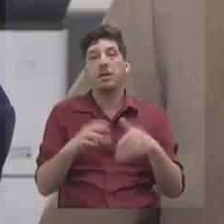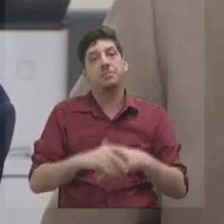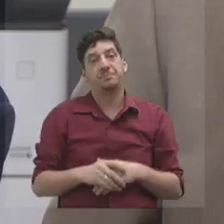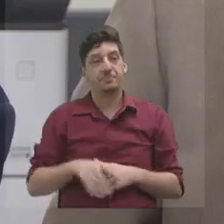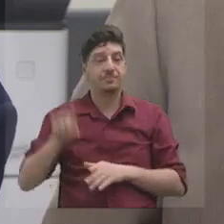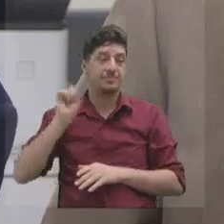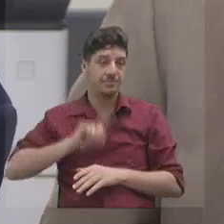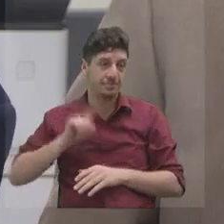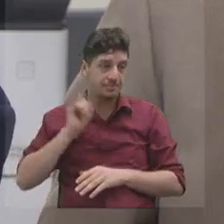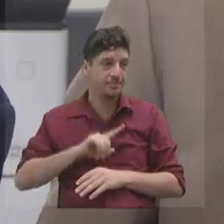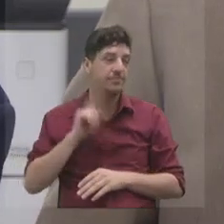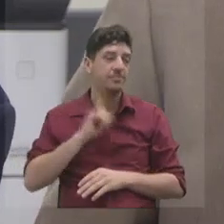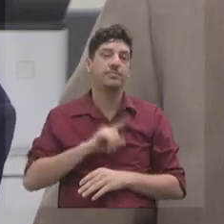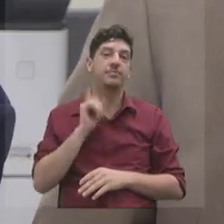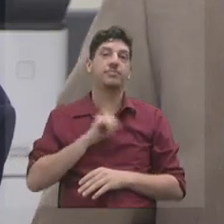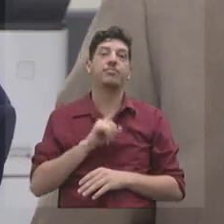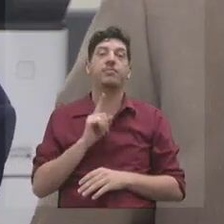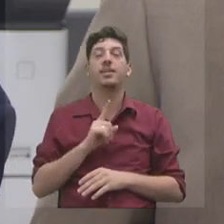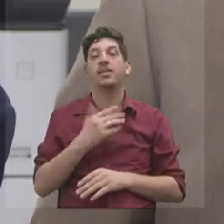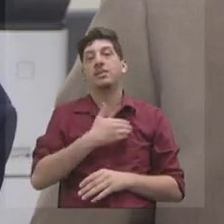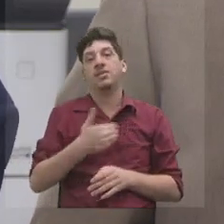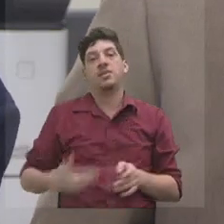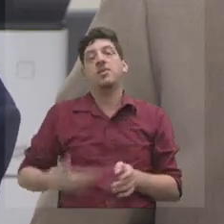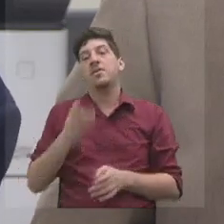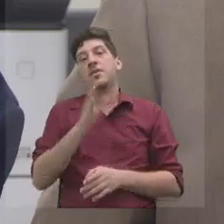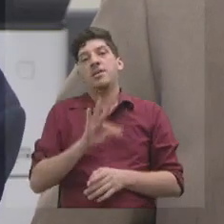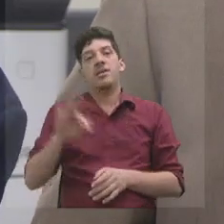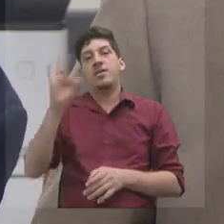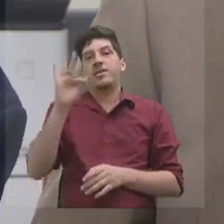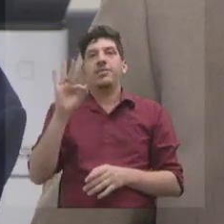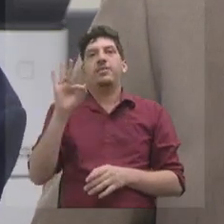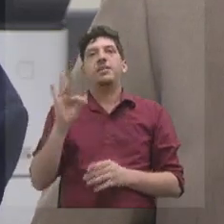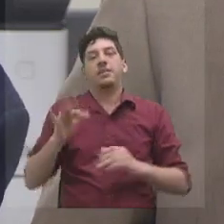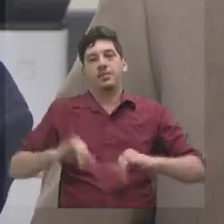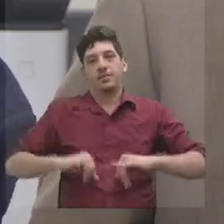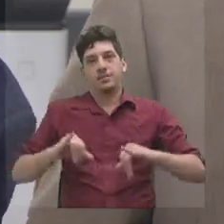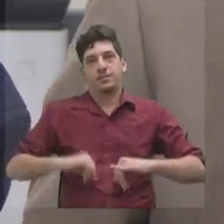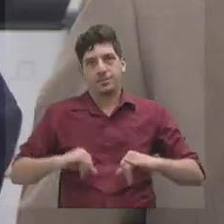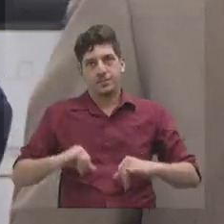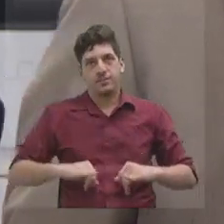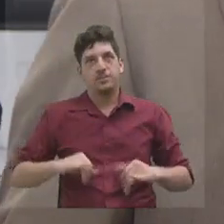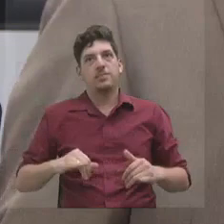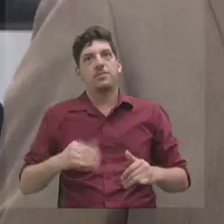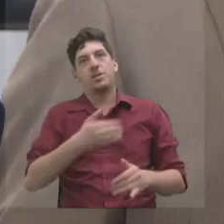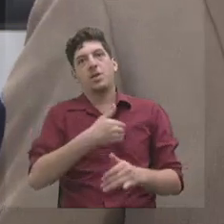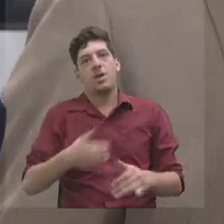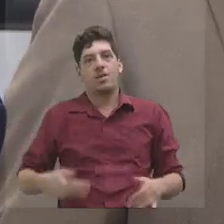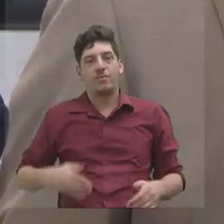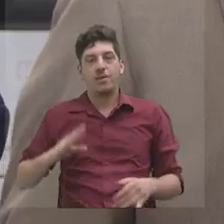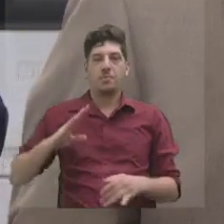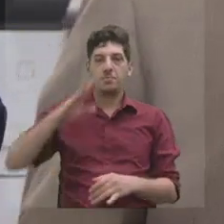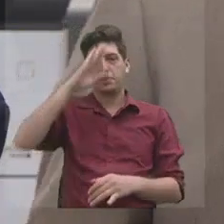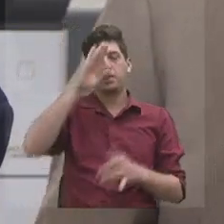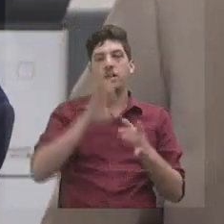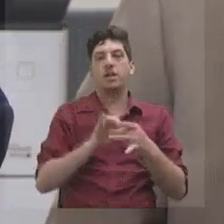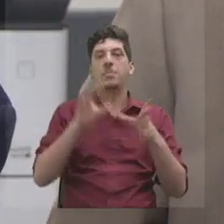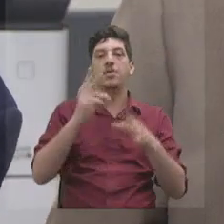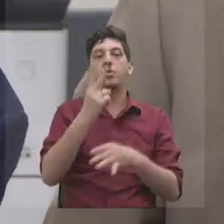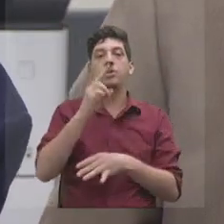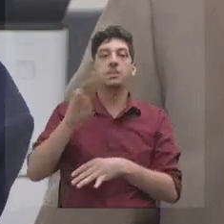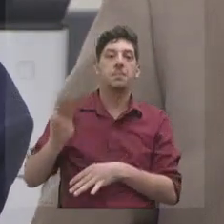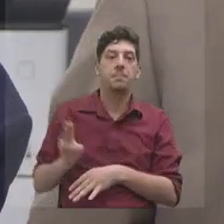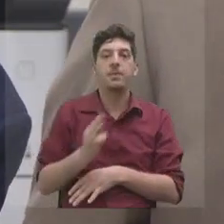perseguido pelo Governo Federal Essa é a realidade agora no governo bolsonaro eu autorizou em 2 bilhões 800 milhões mas